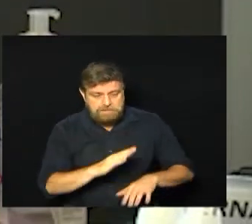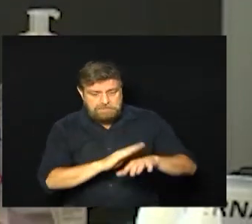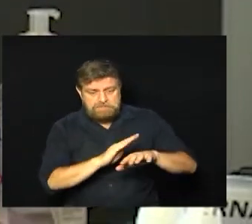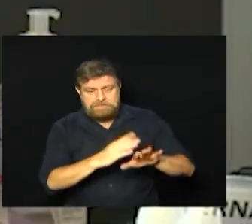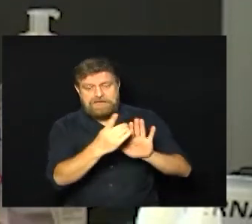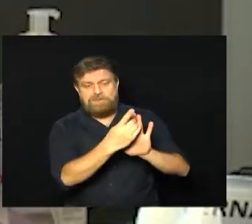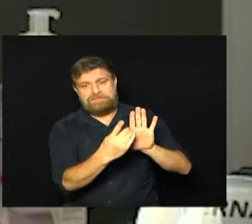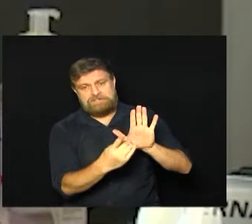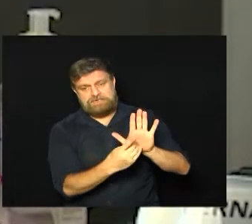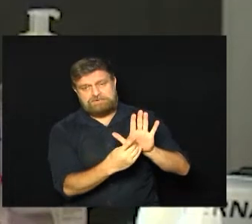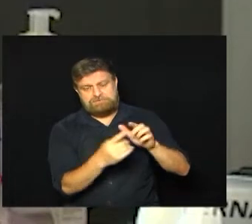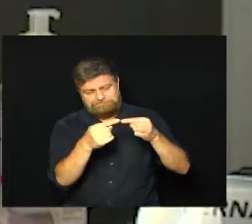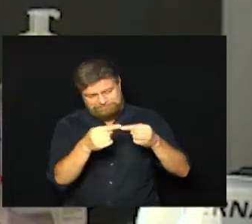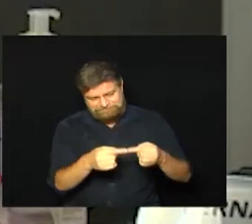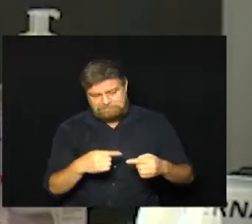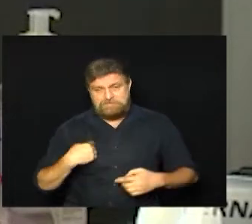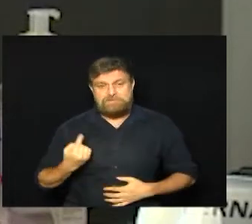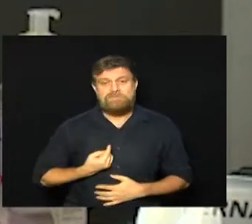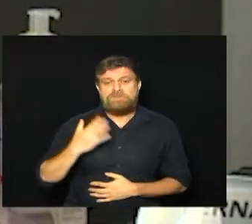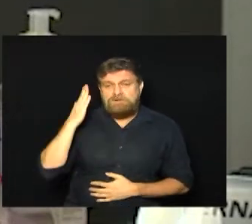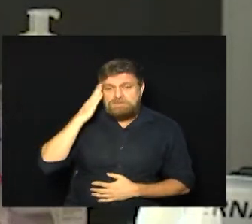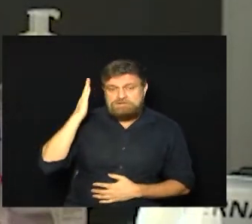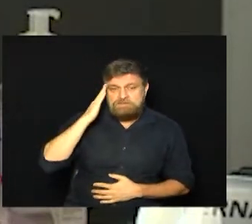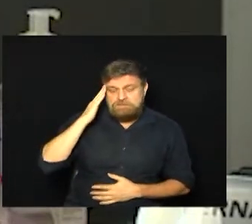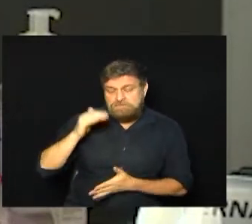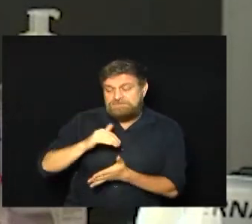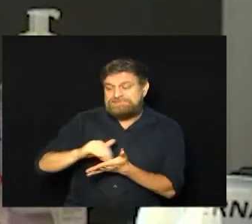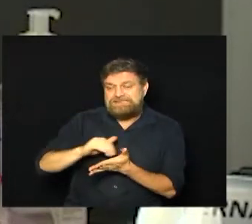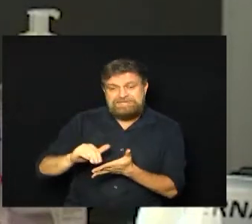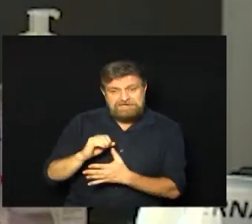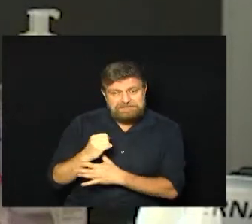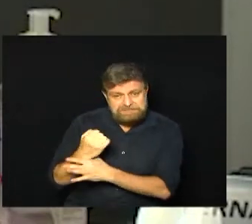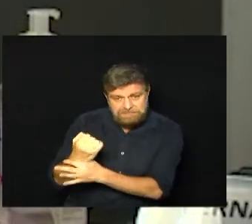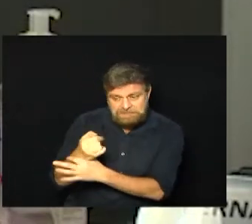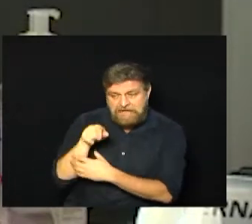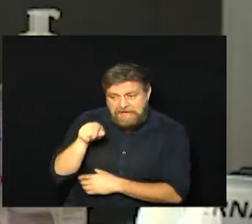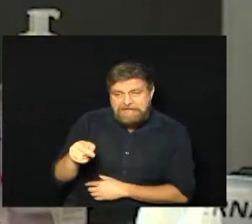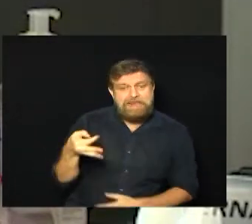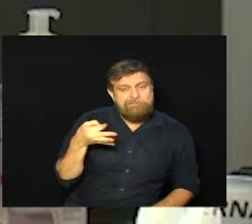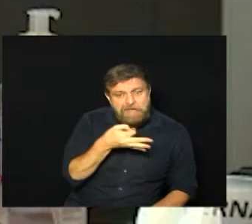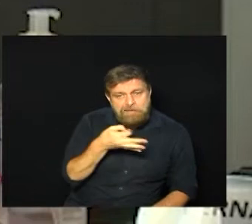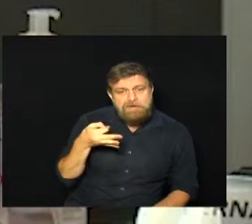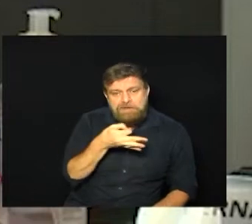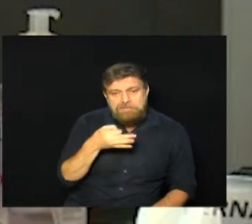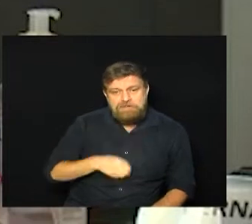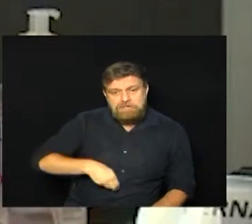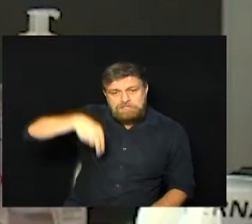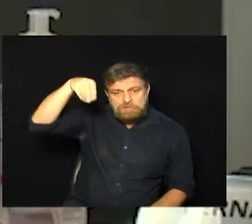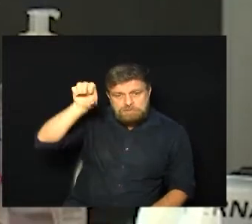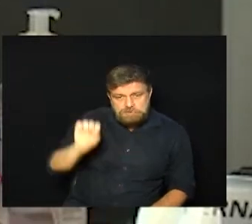natureza. Nós sabemos, o próprio secretário de Segurança, Cristiano, disse que na Norte-Sul tem